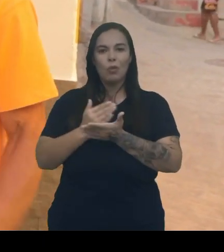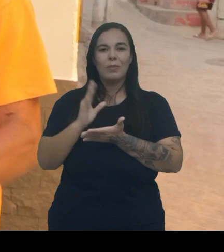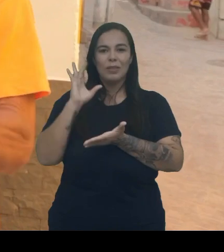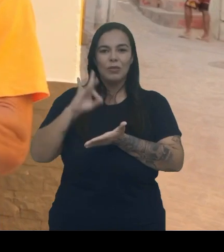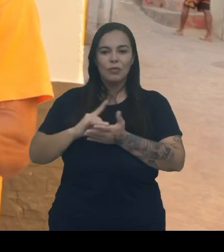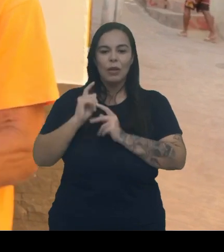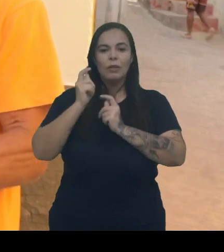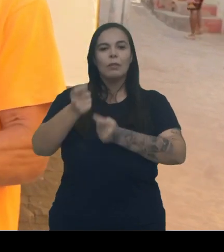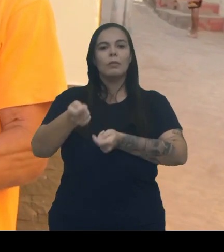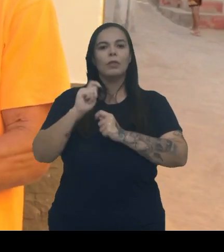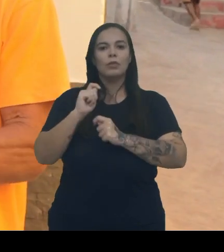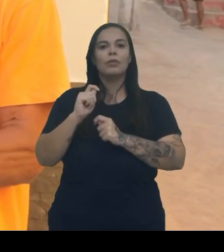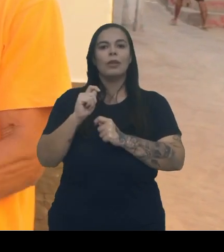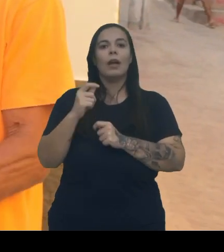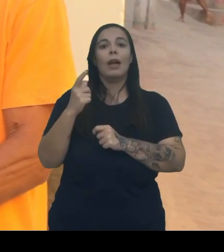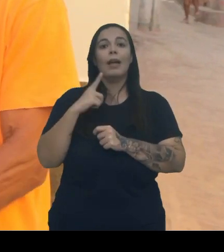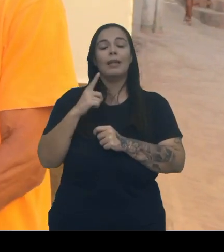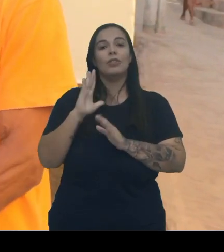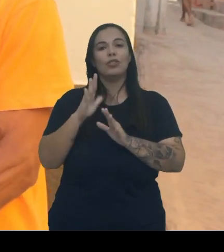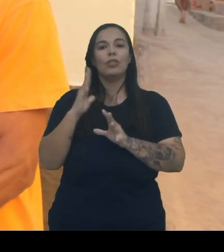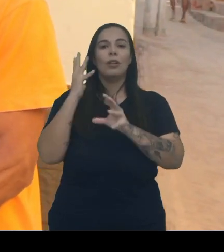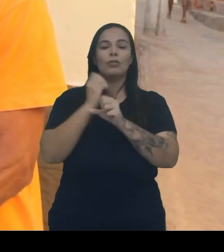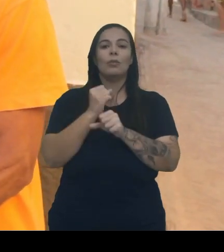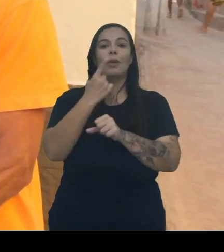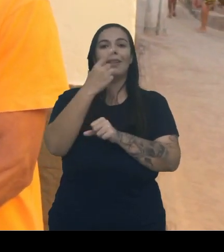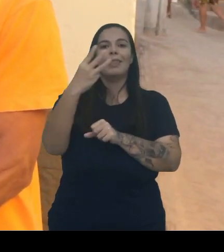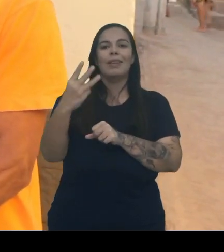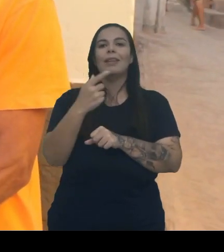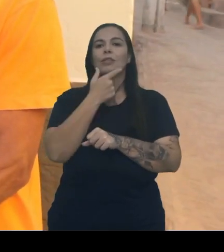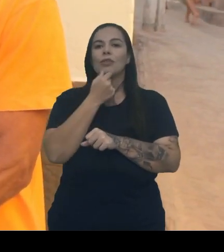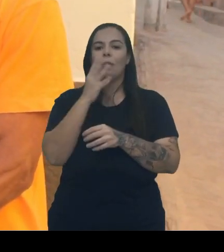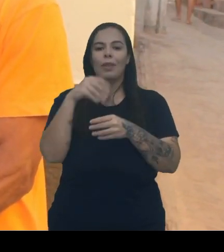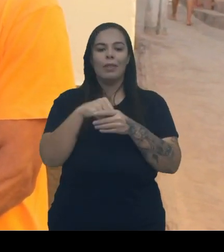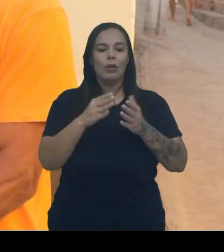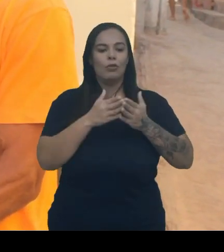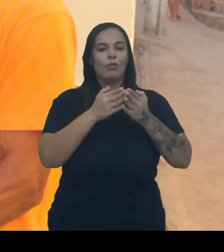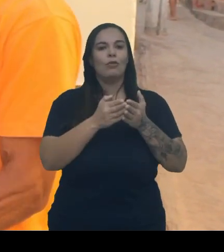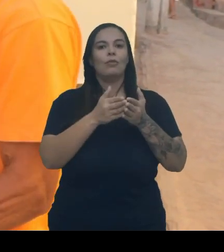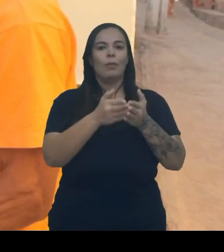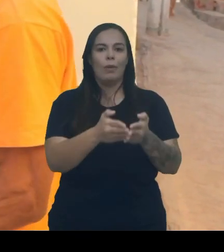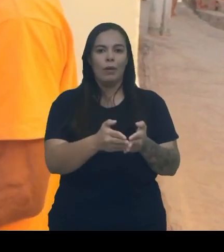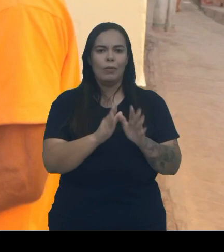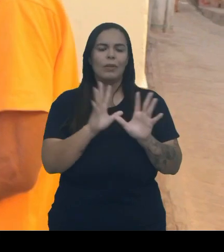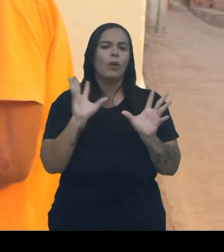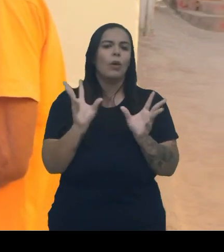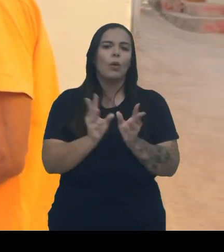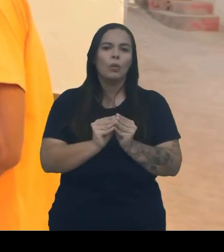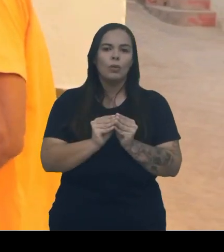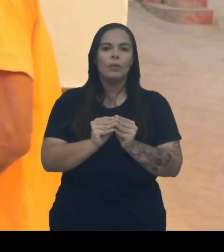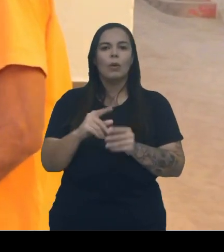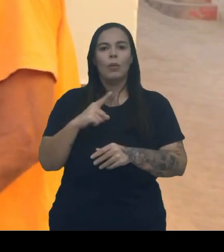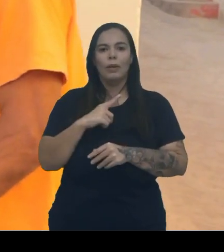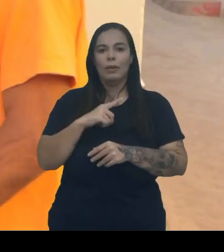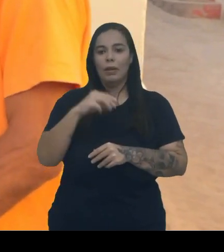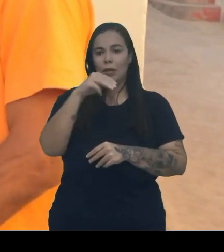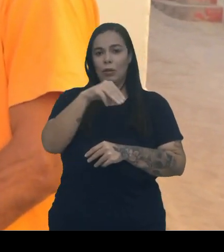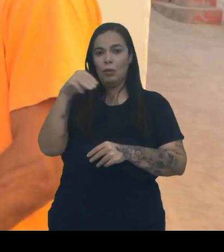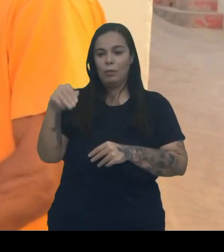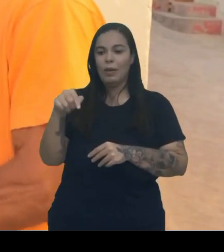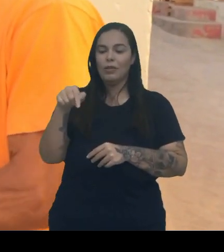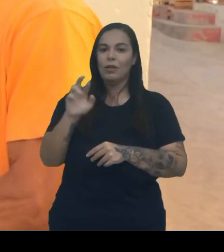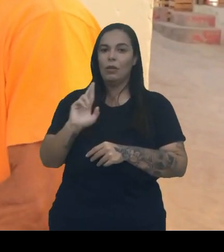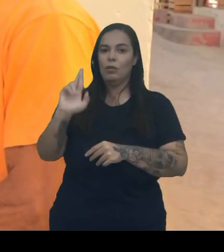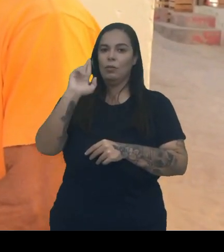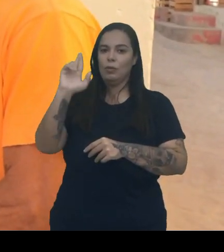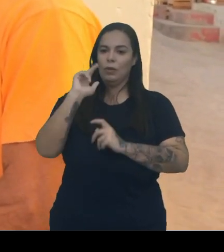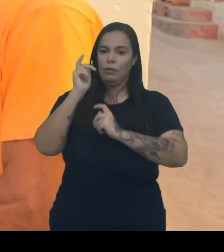a pescar, cheguei a pescar com 13 homens numa pesca de arrastão de tainha. Então, conclusão, aqui vem o mestre, no caso o